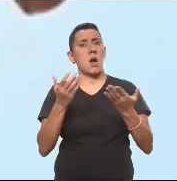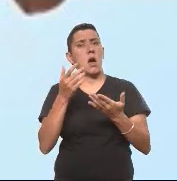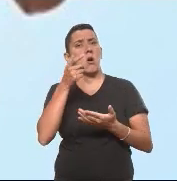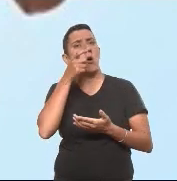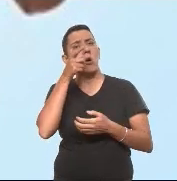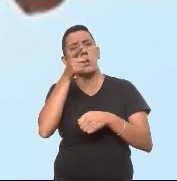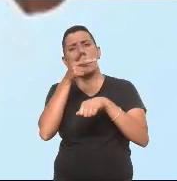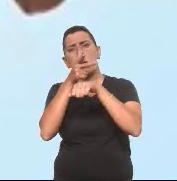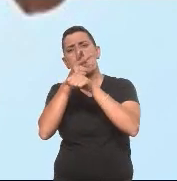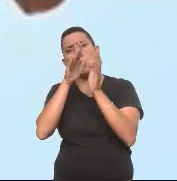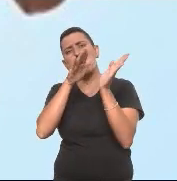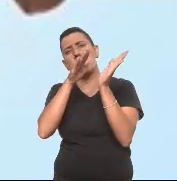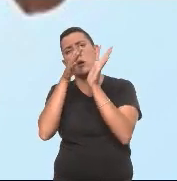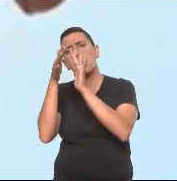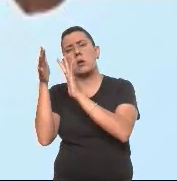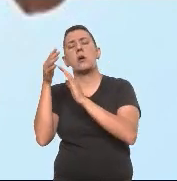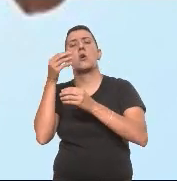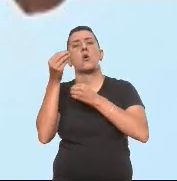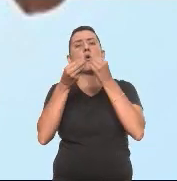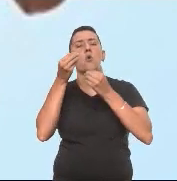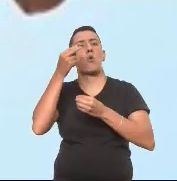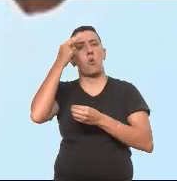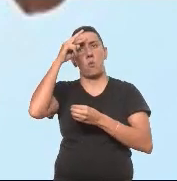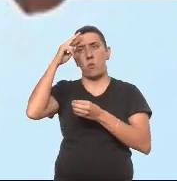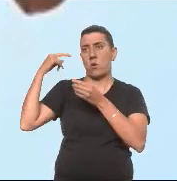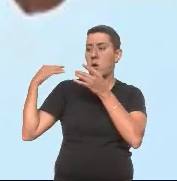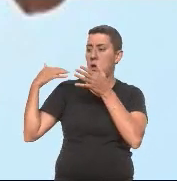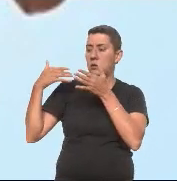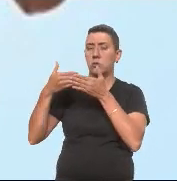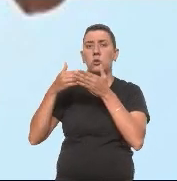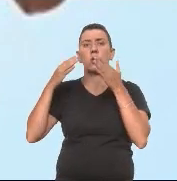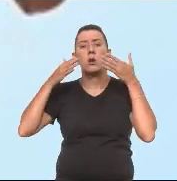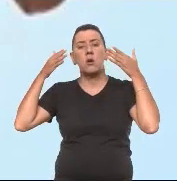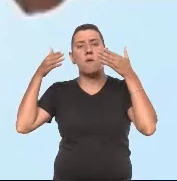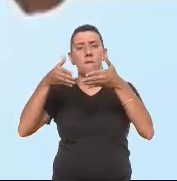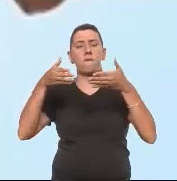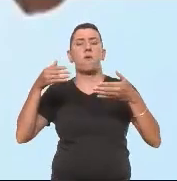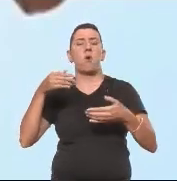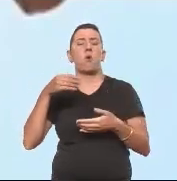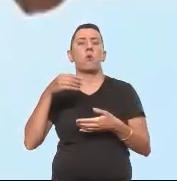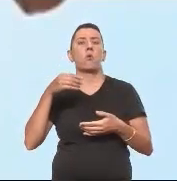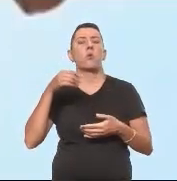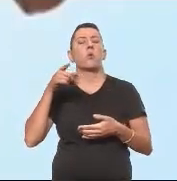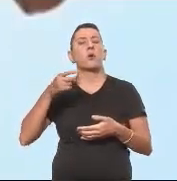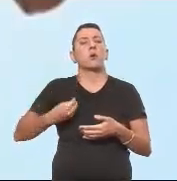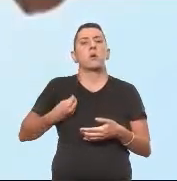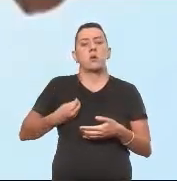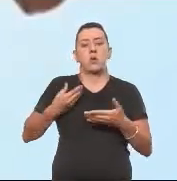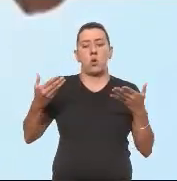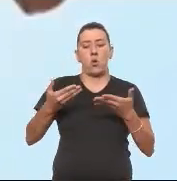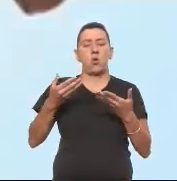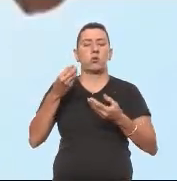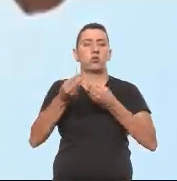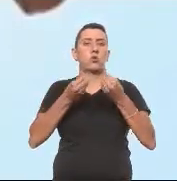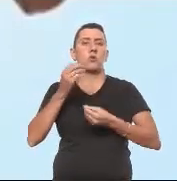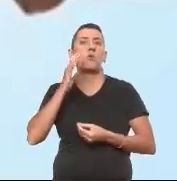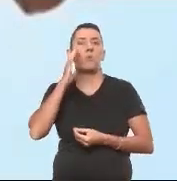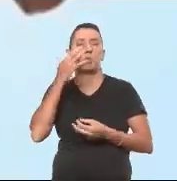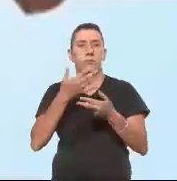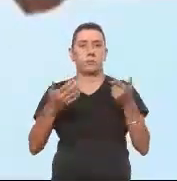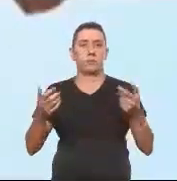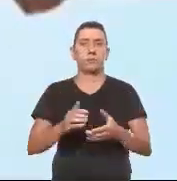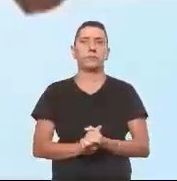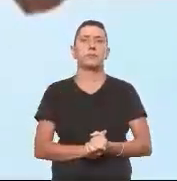vocês entender um pouco mais sobre a história né e em focos que ela tem hoje né de todas as soluções pelo